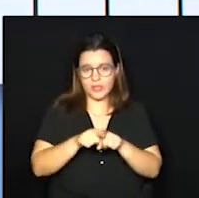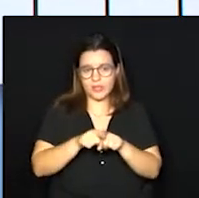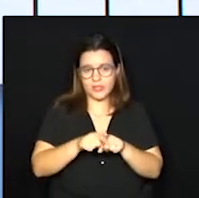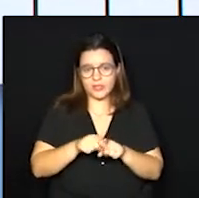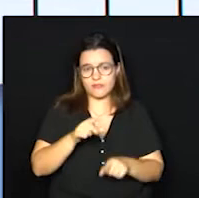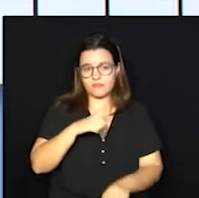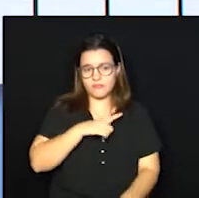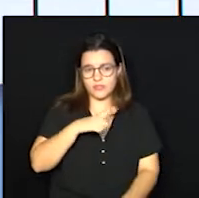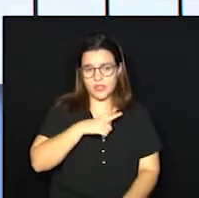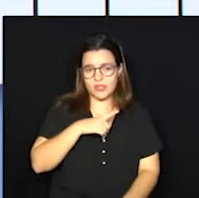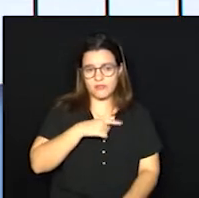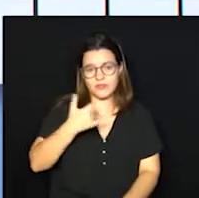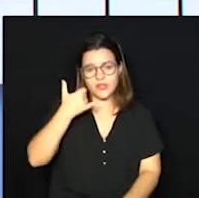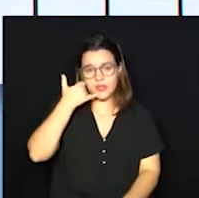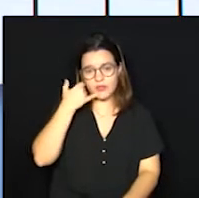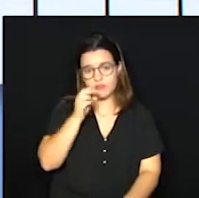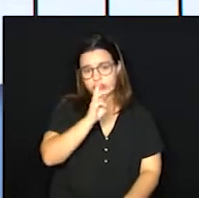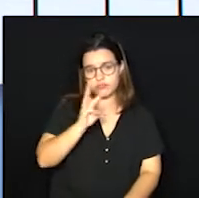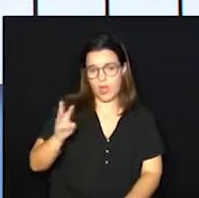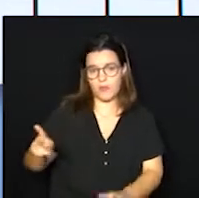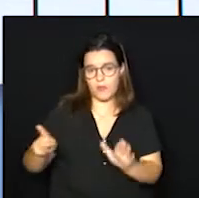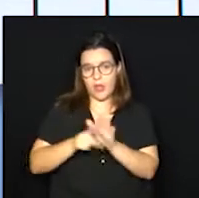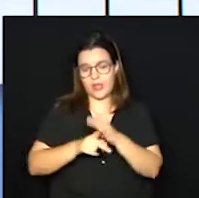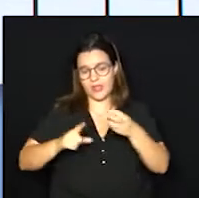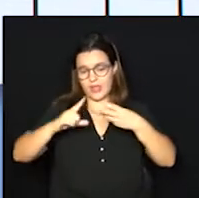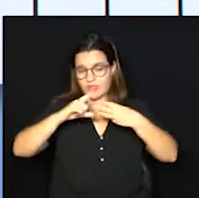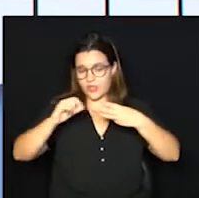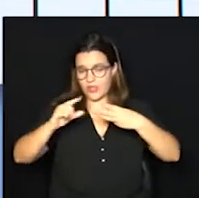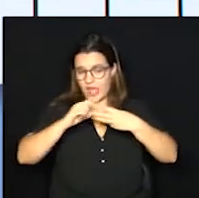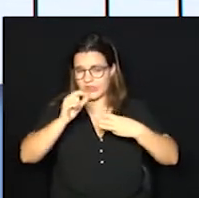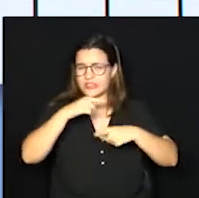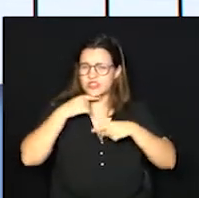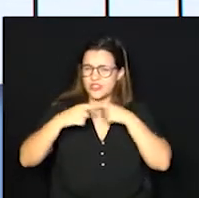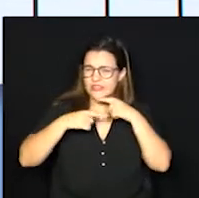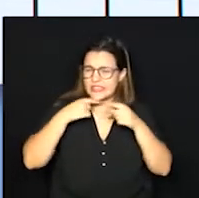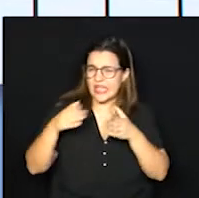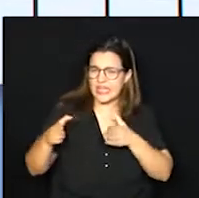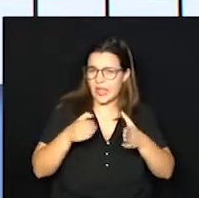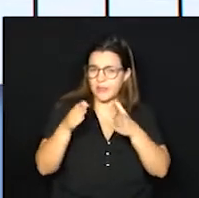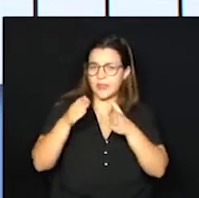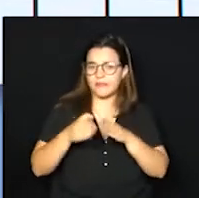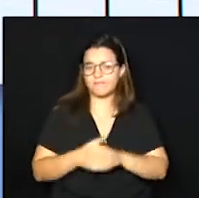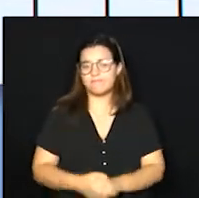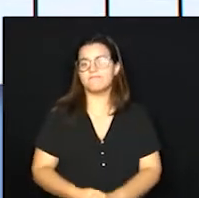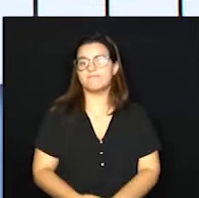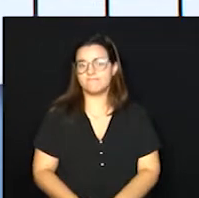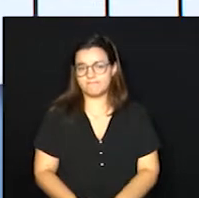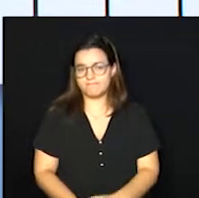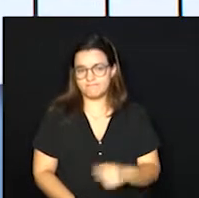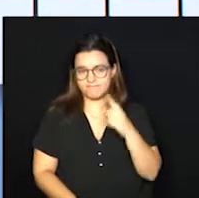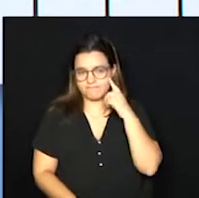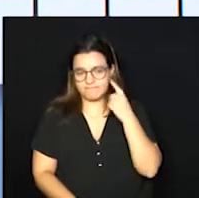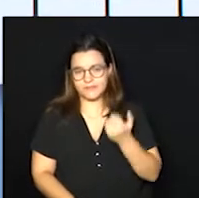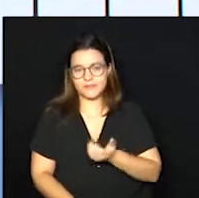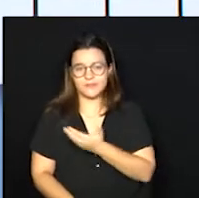Fale Conosco da INDEC, que é o telefone 118, ou através do portal da INDEC,